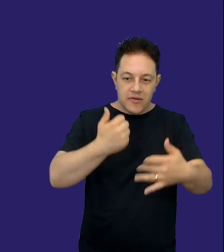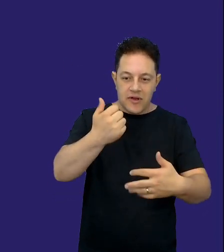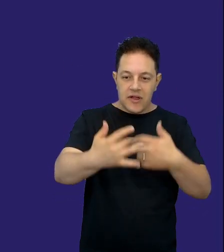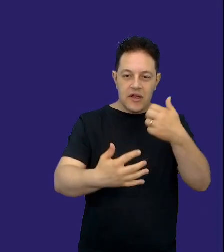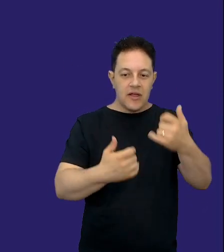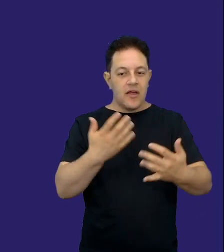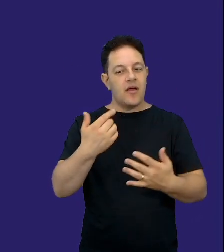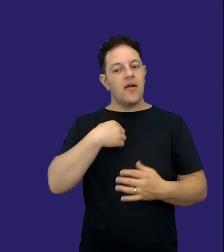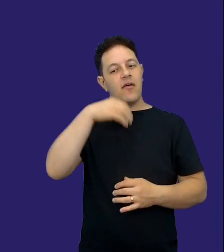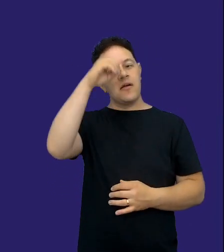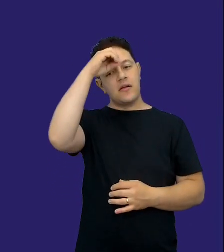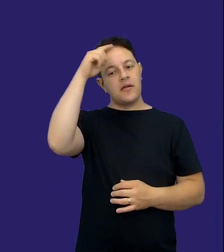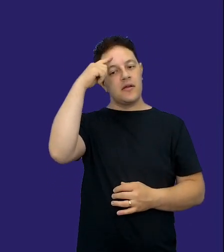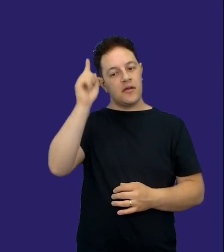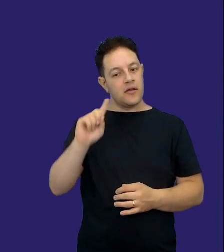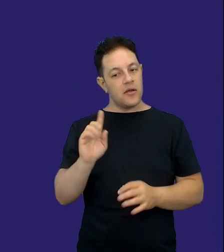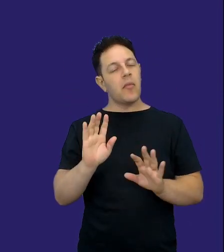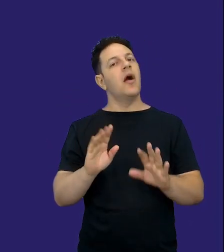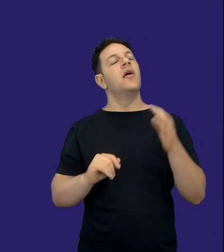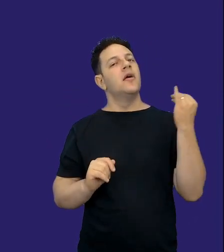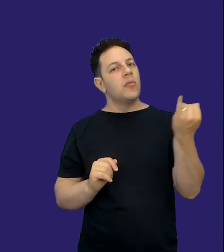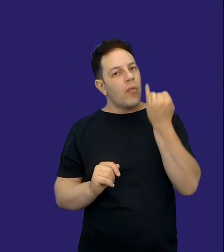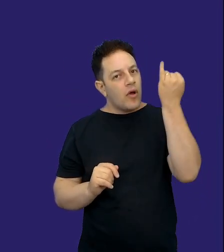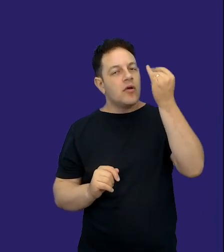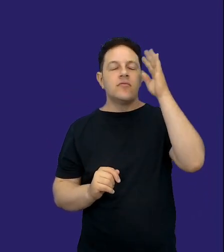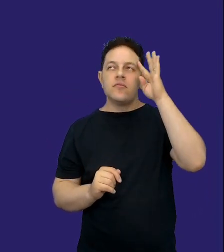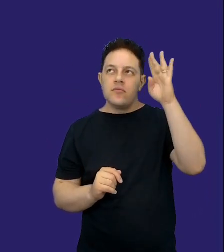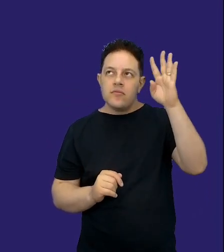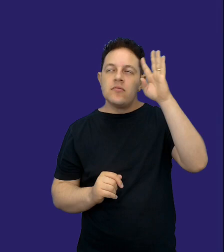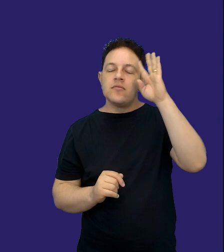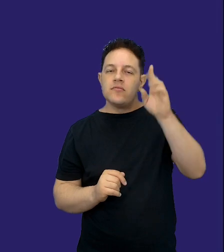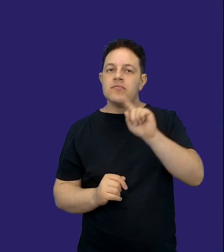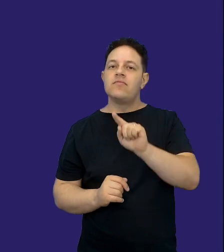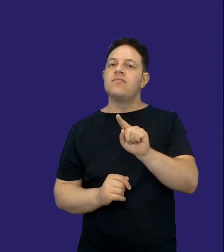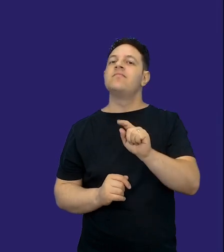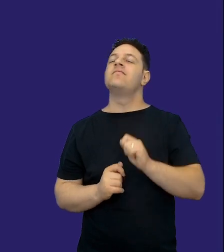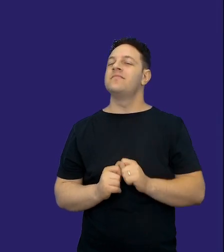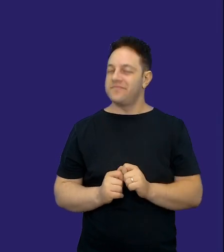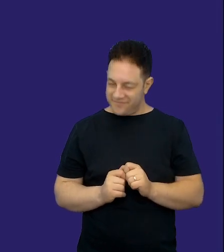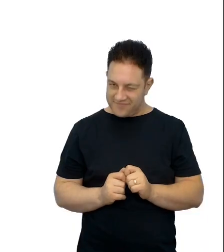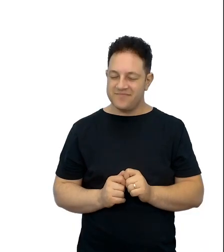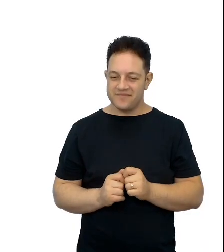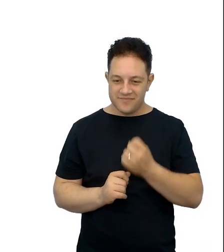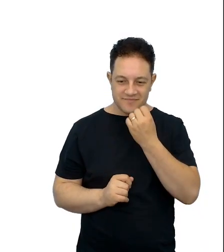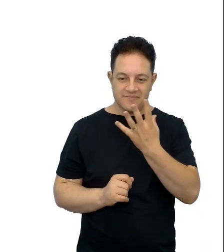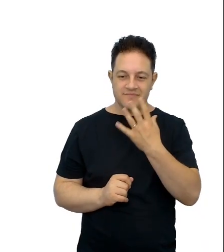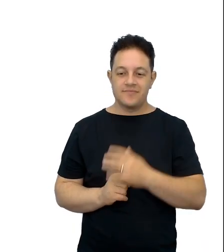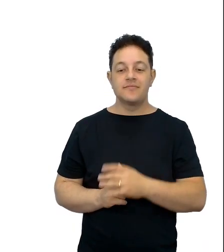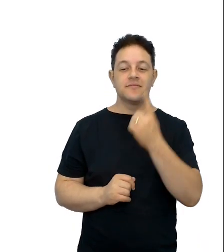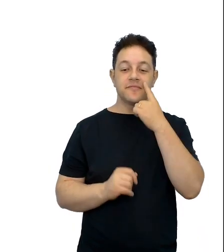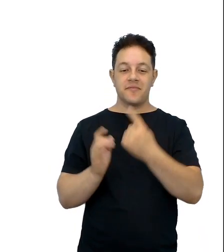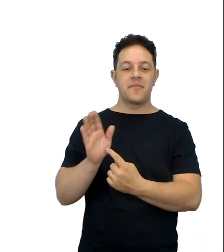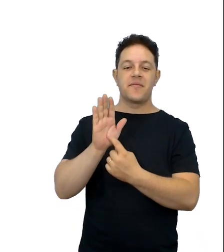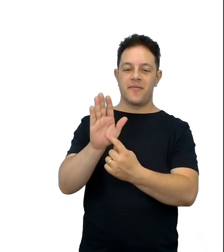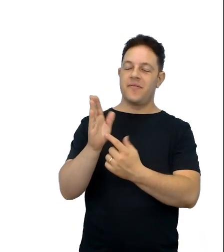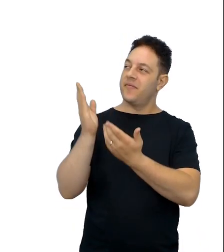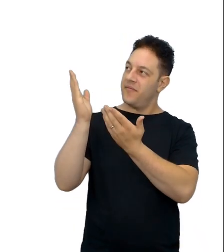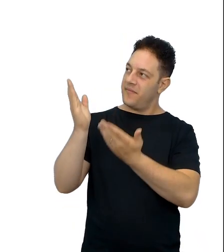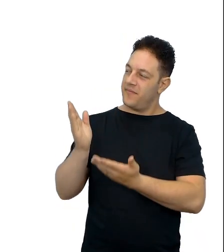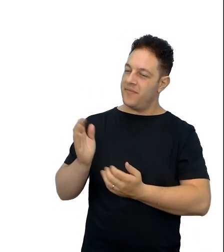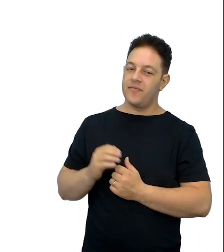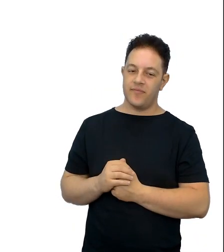conhecimentos, né? E o quanto é importante refletir sobre eles, tá bom? Aí eu trago aqui para vocês